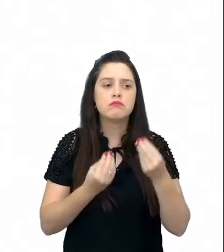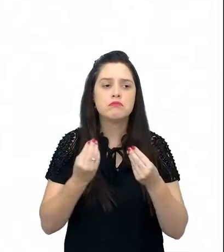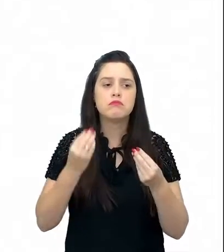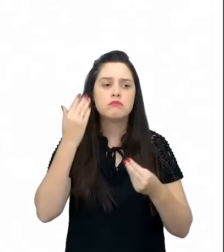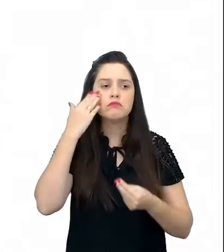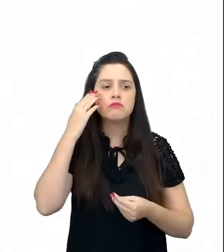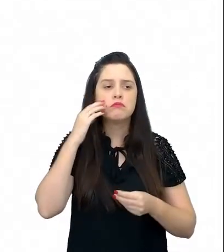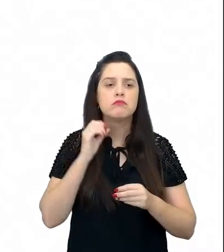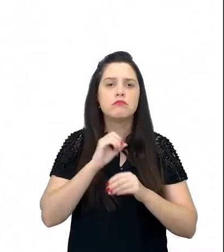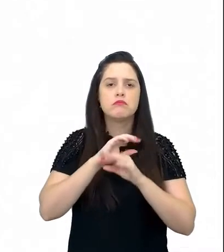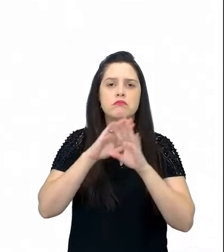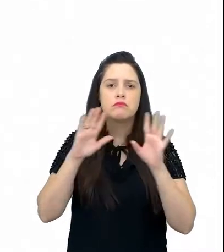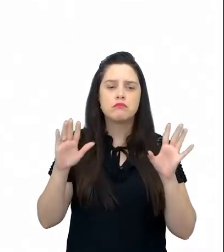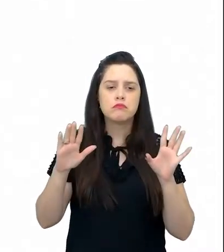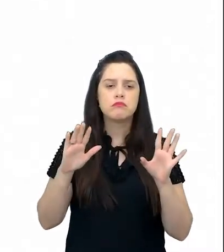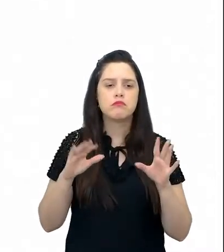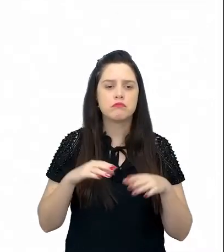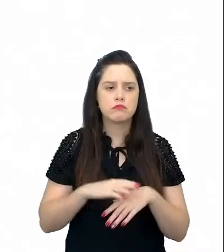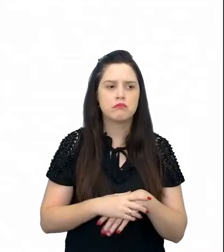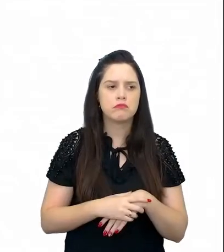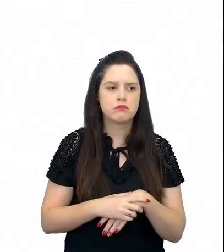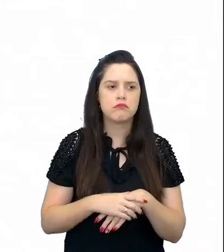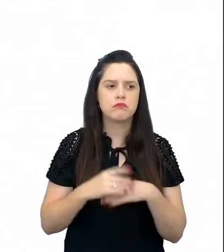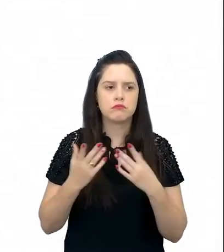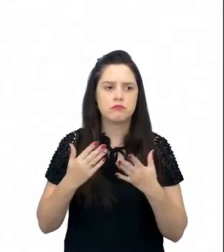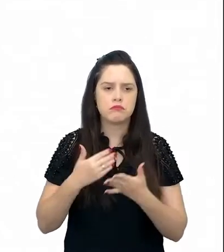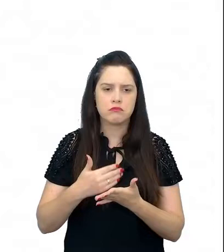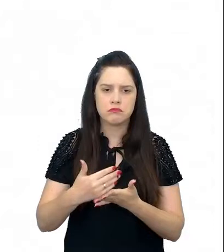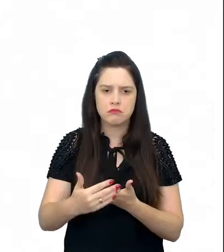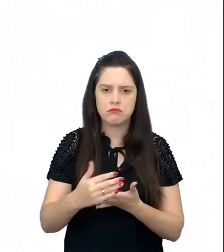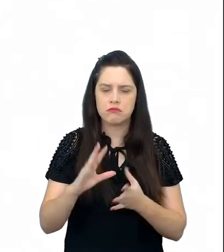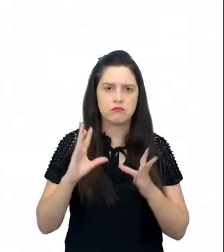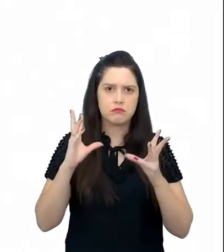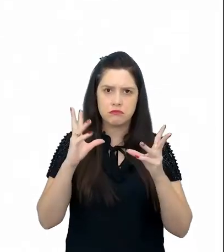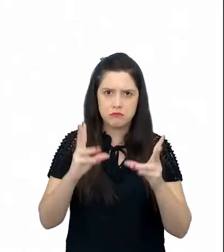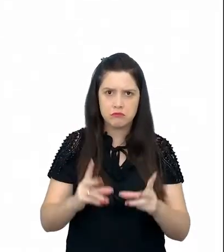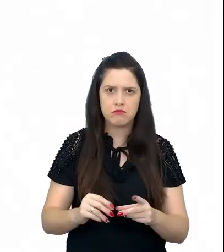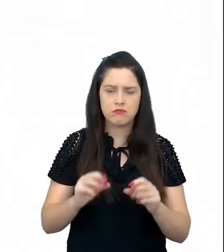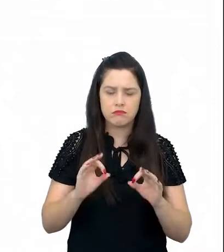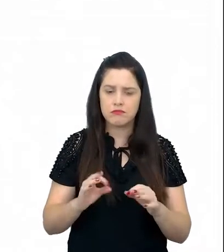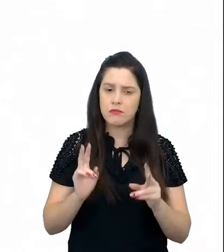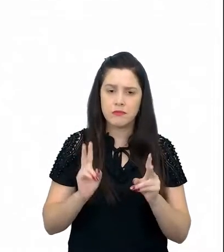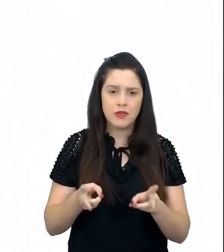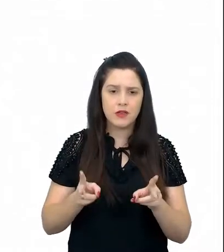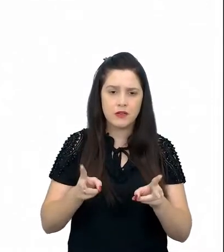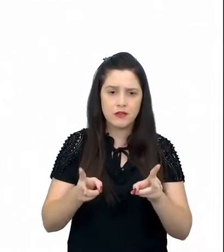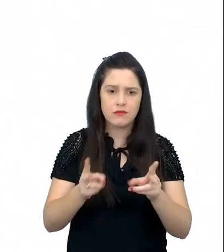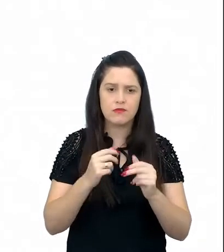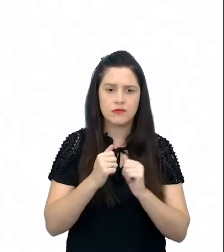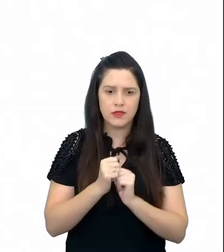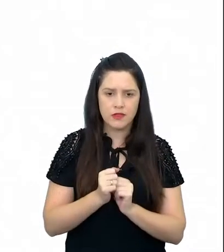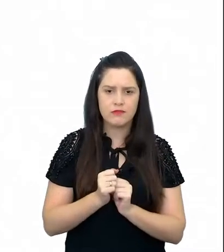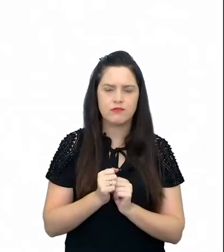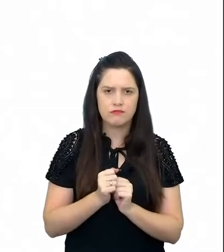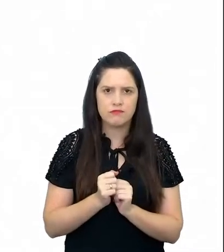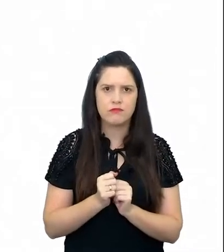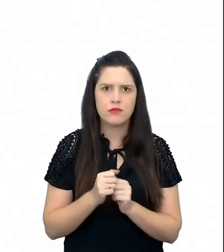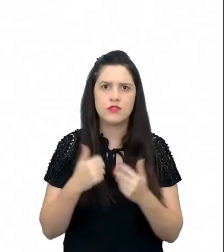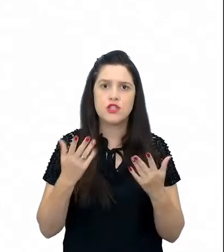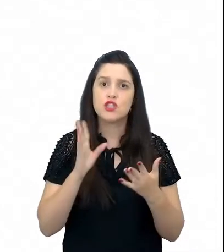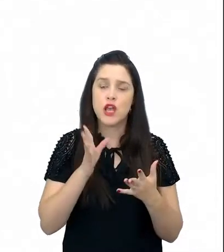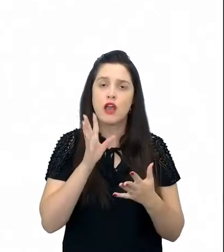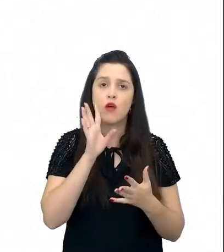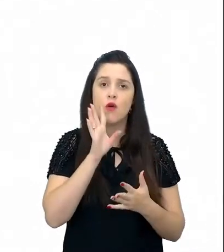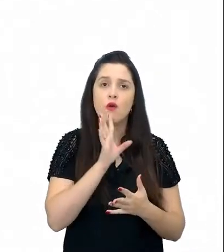procedimentos, soluções, são todos aqueles níveis já é fornecido pelo professor. Então, ele não vai precisar partir próprio, ele vai usar aquilo que ele já